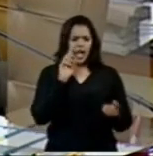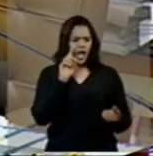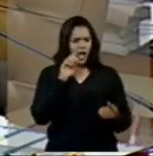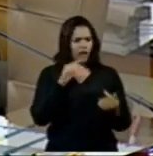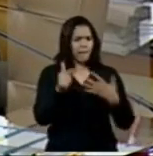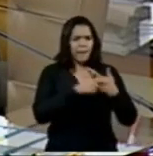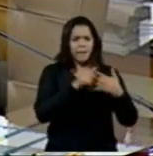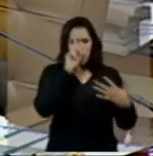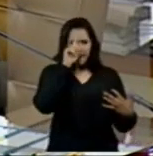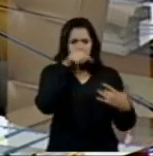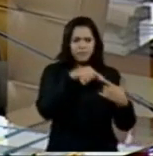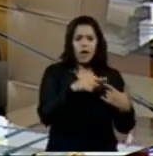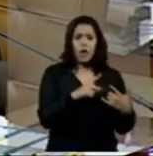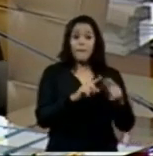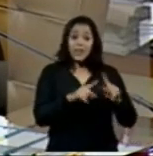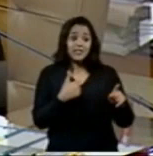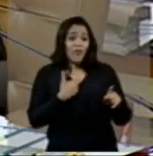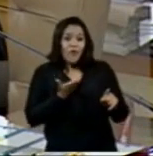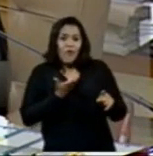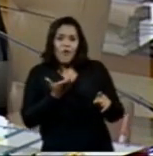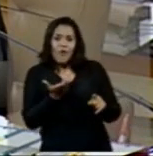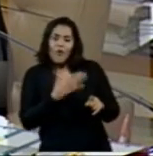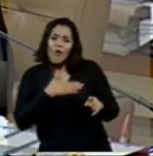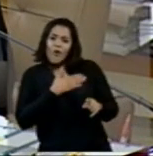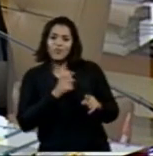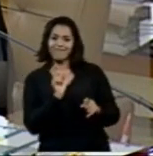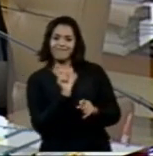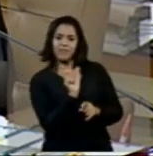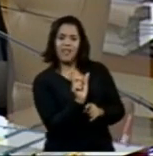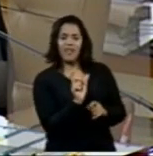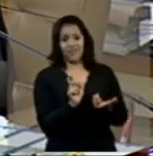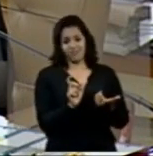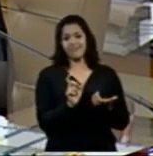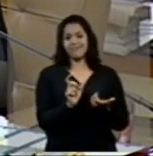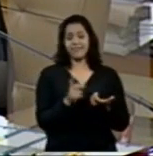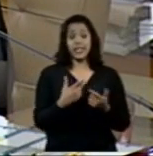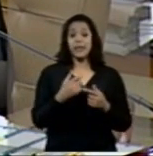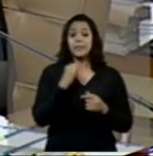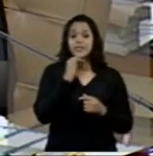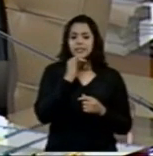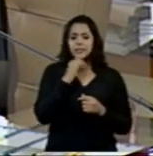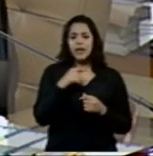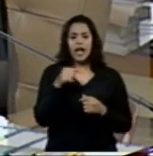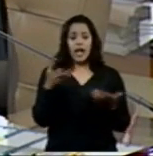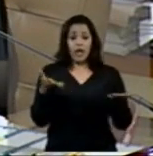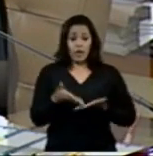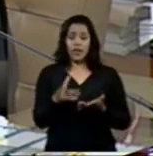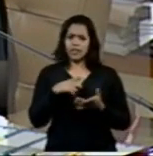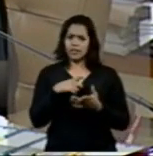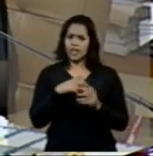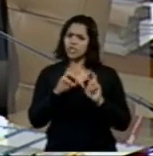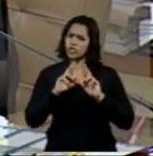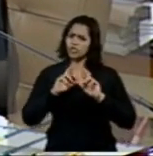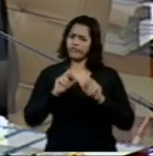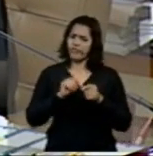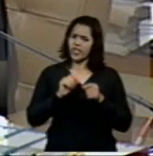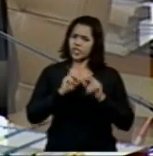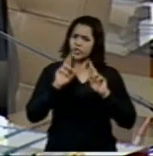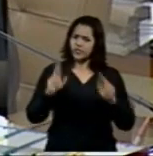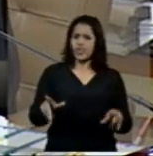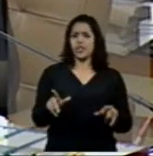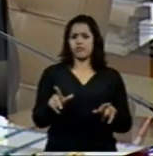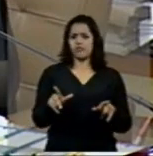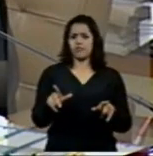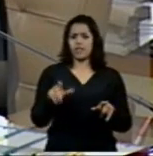é verdade, mas eu tenho simpatia. Agora, na presidência do Tribunal Superior Eleitoral, tenho distinguido o Tribunal Superior